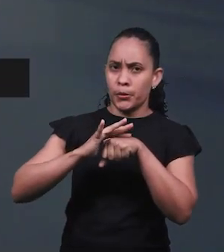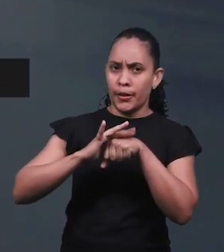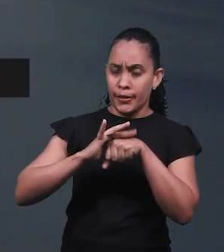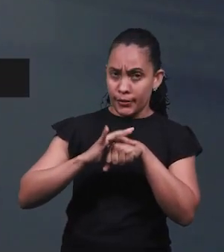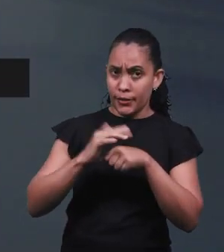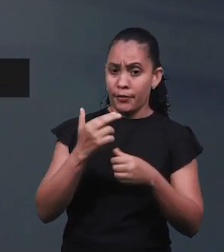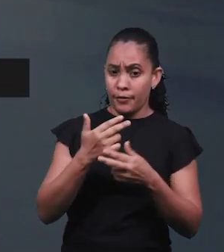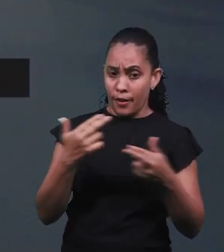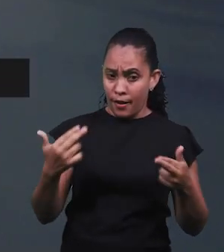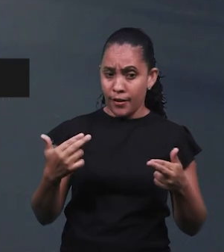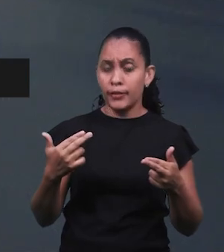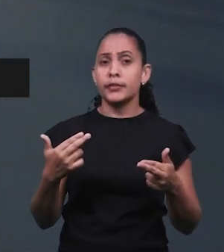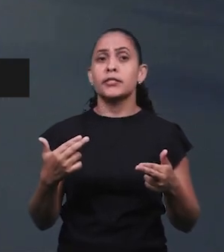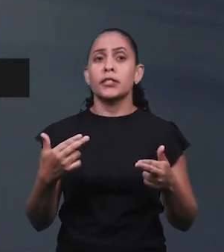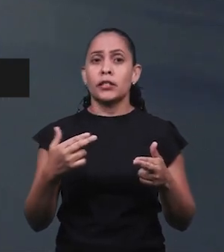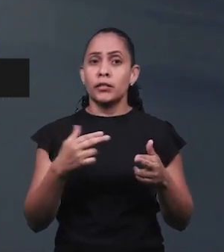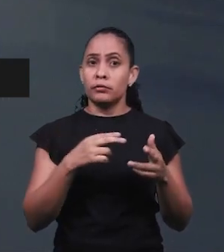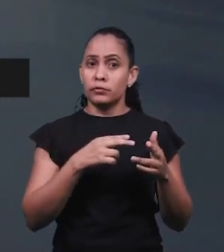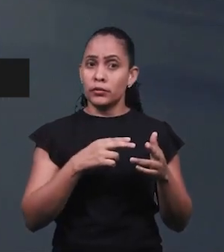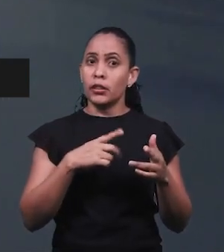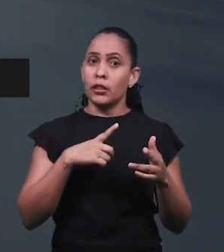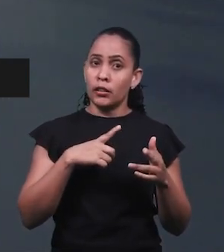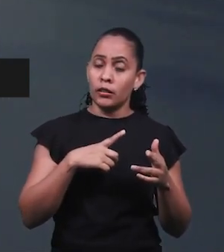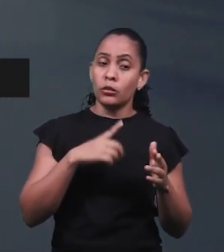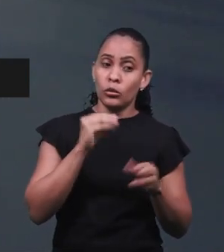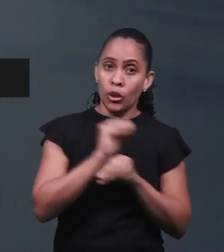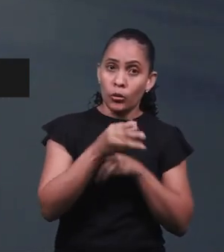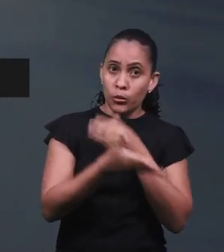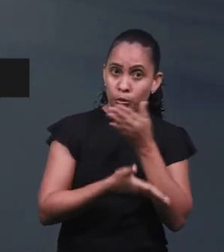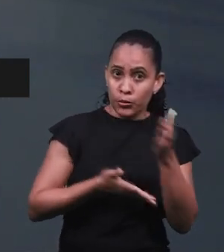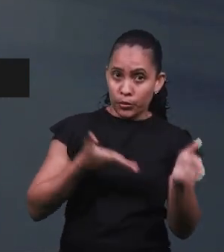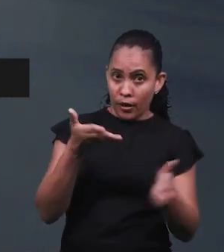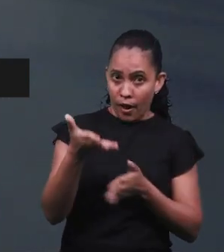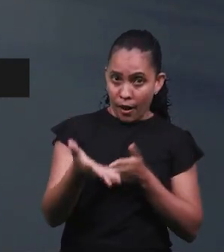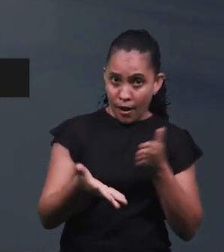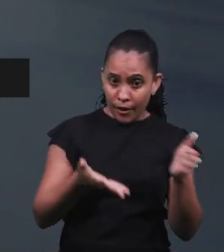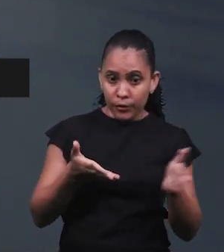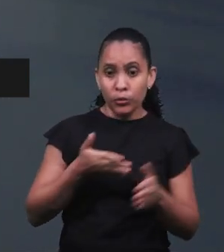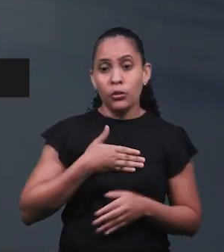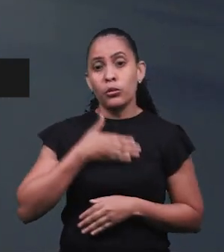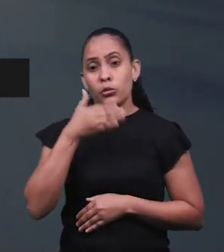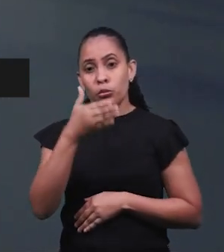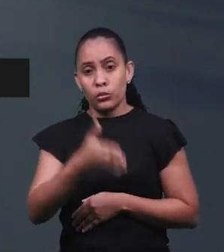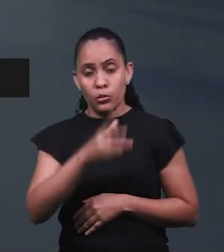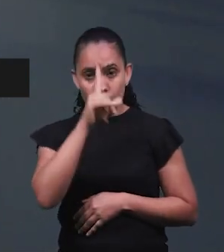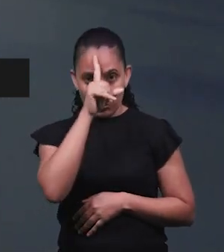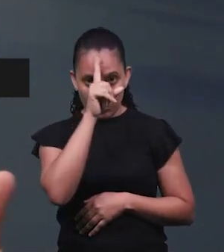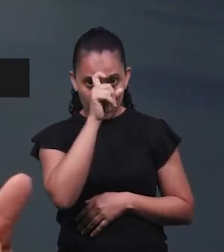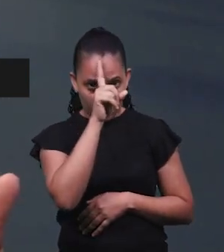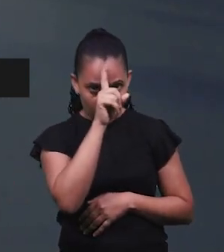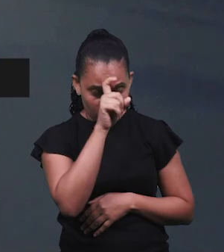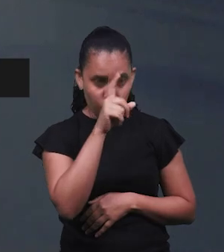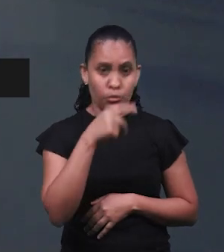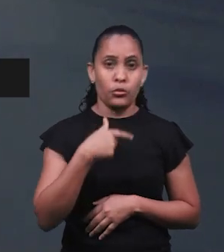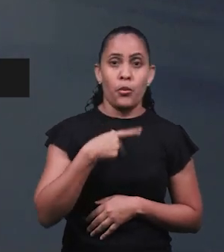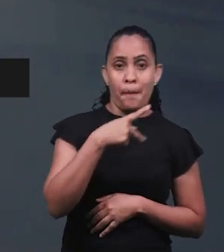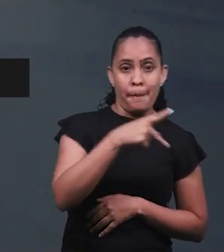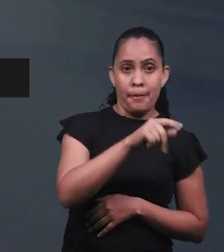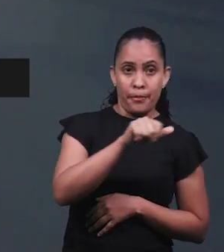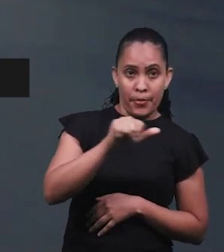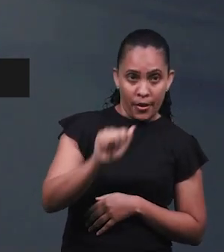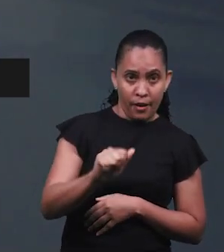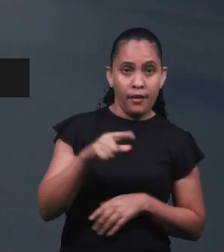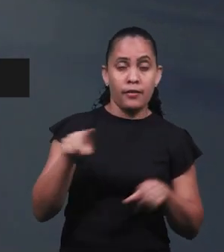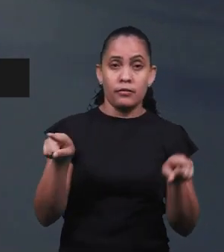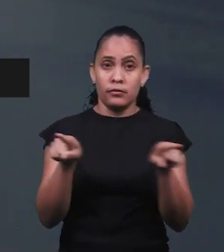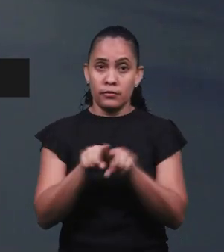são tratadas a nível primário de UPA, de posto de saúde, né, com médicos em